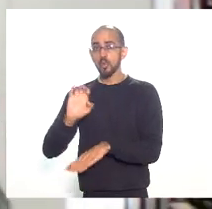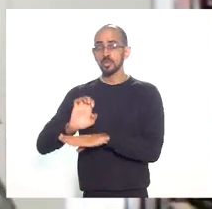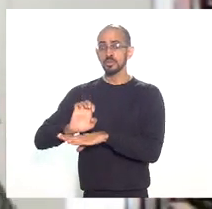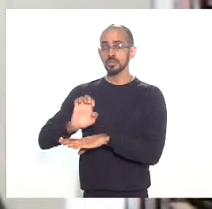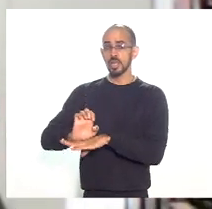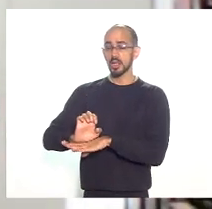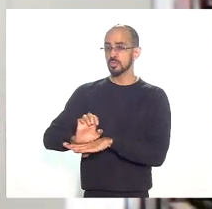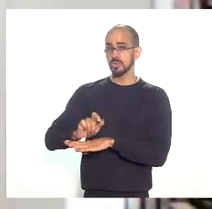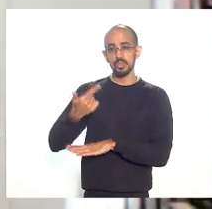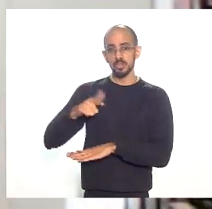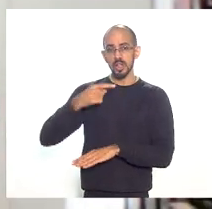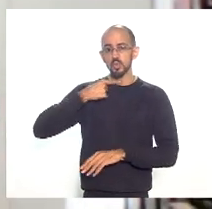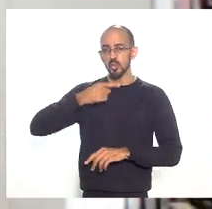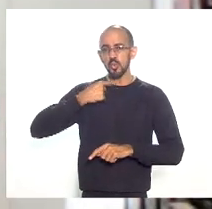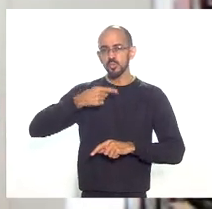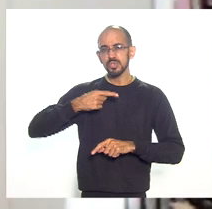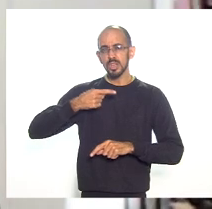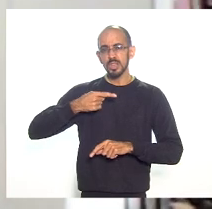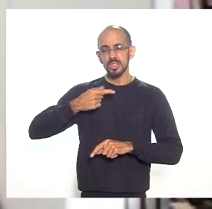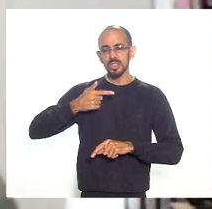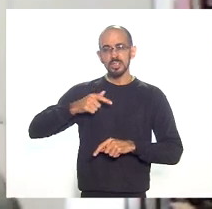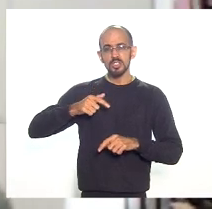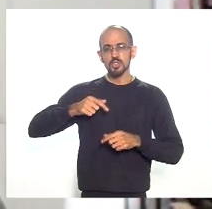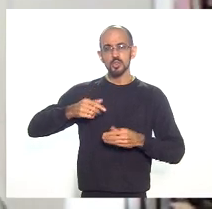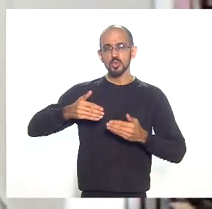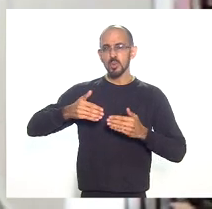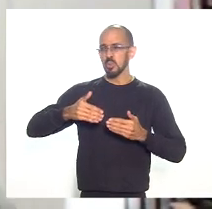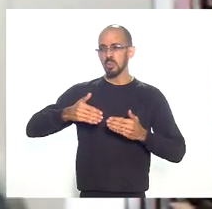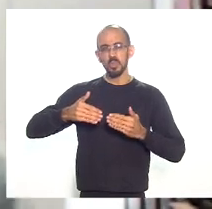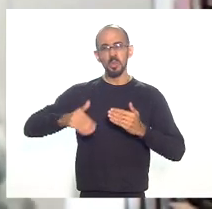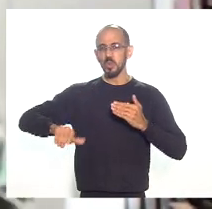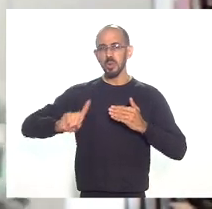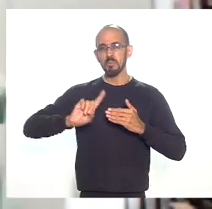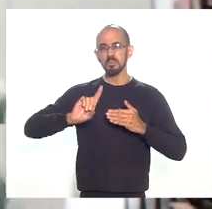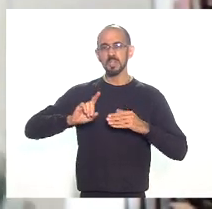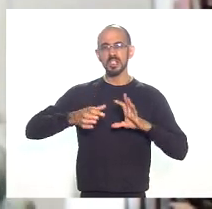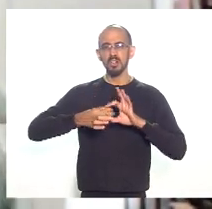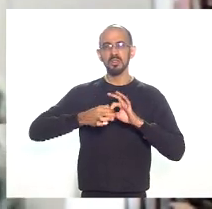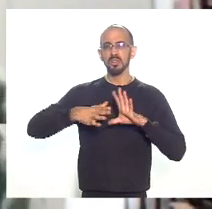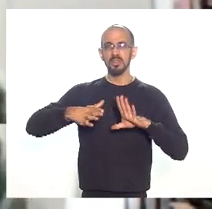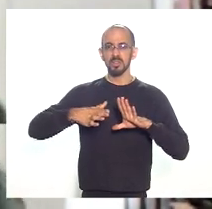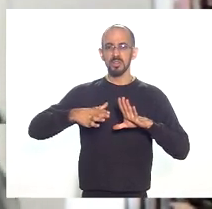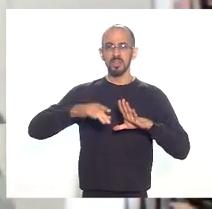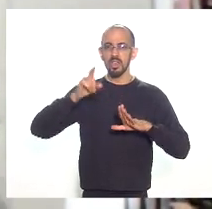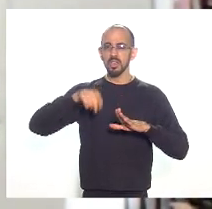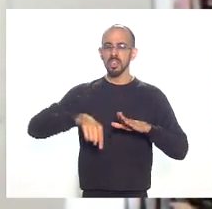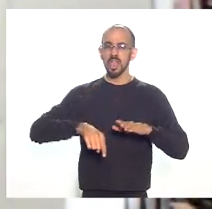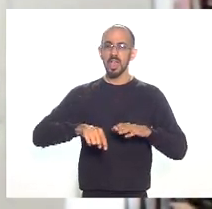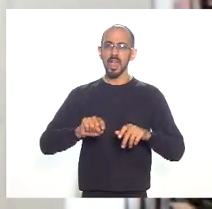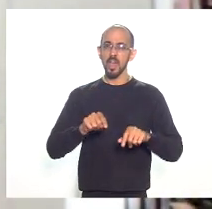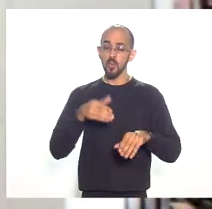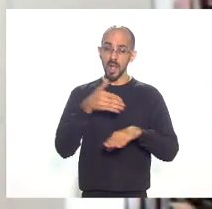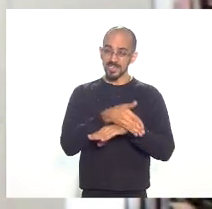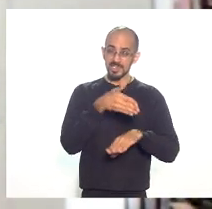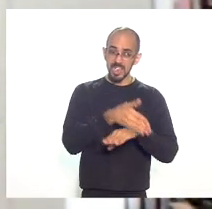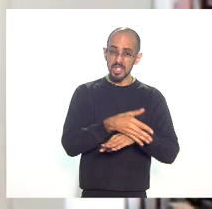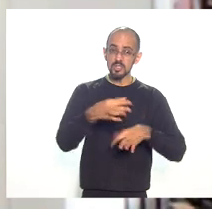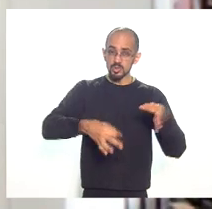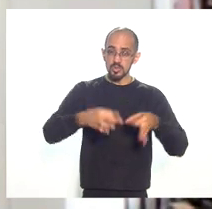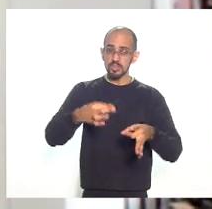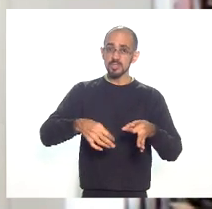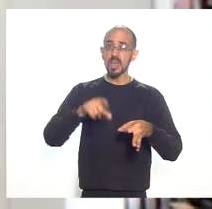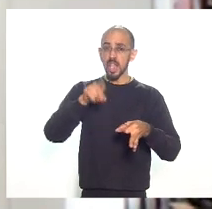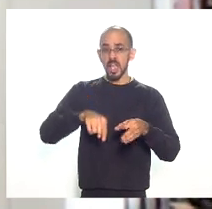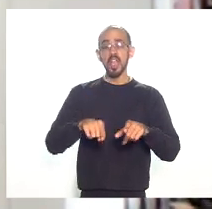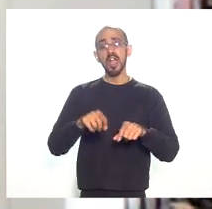impacto na nossa democracia. O acesso à justiça é um pilar fundamental da democracia. da garantia